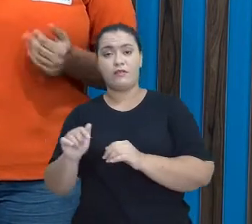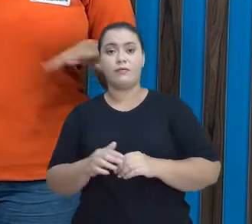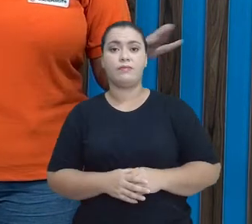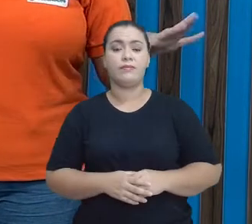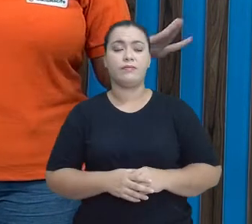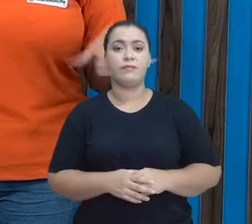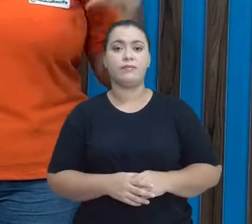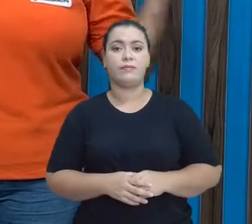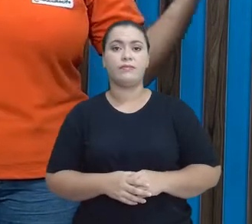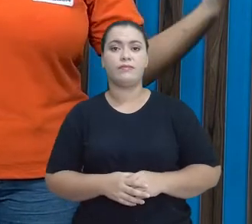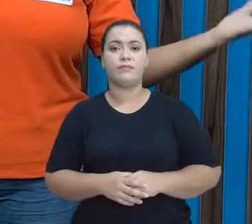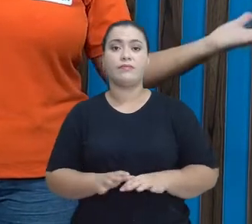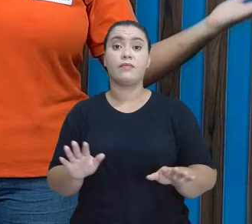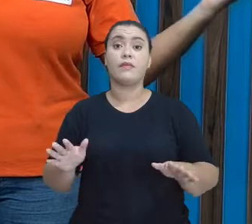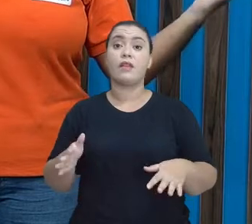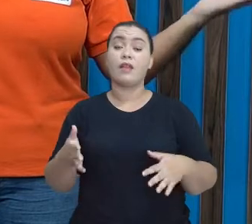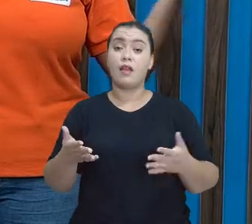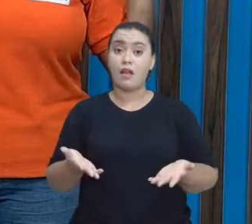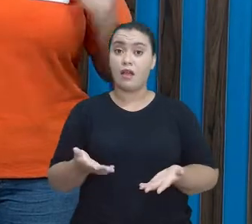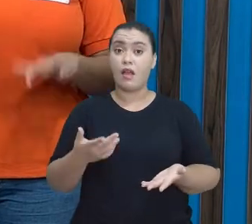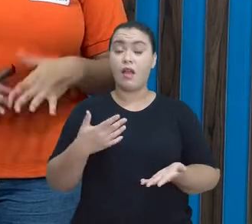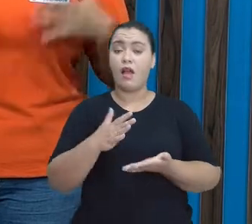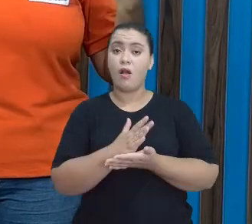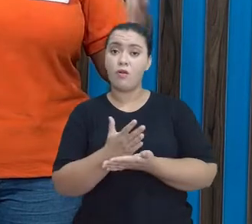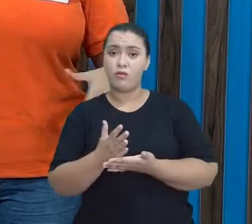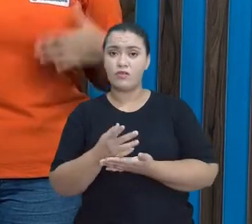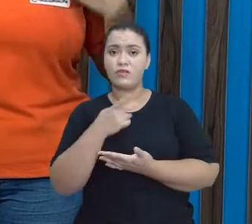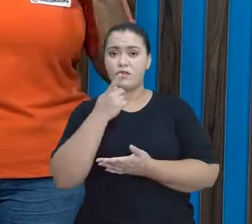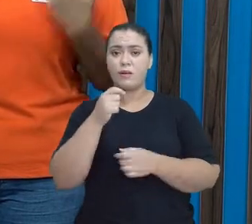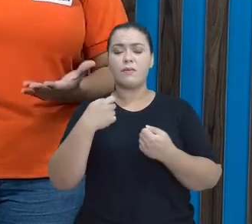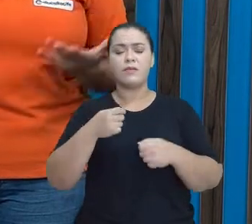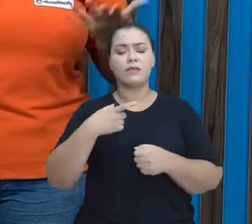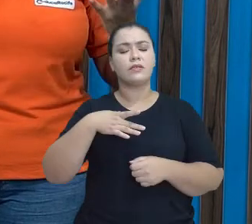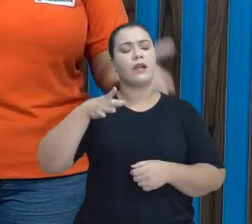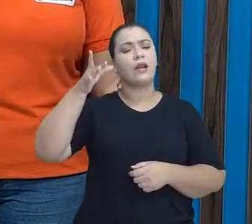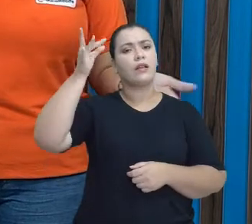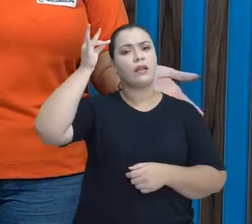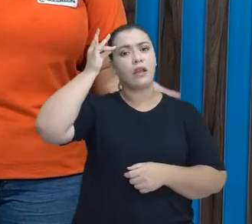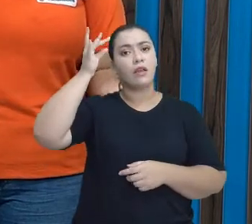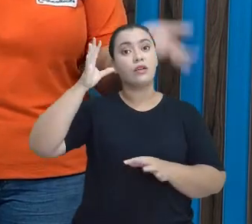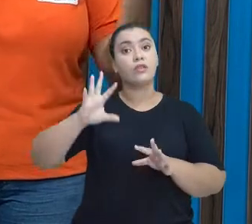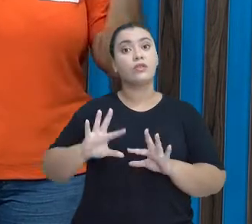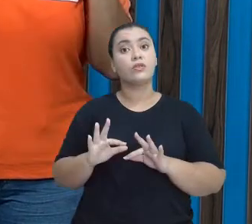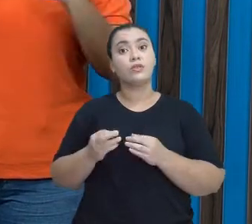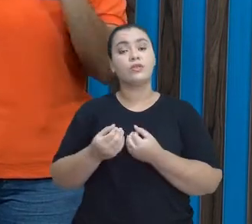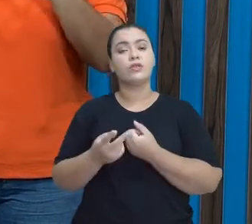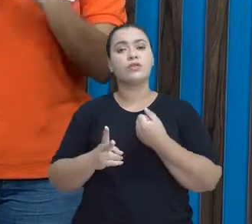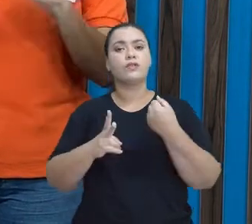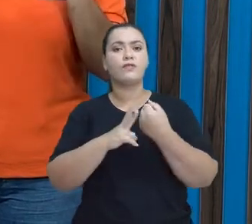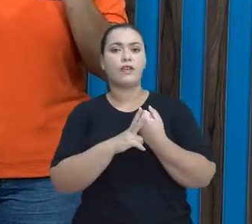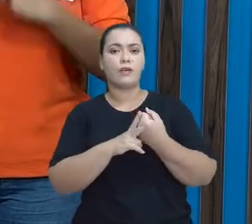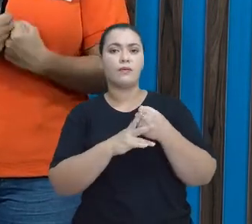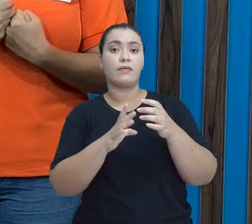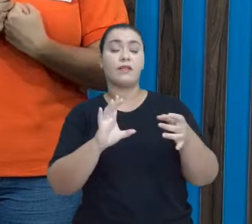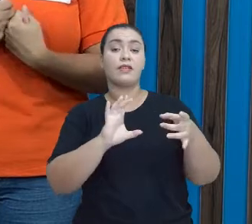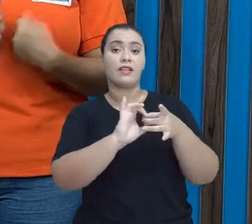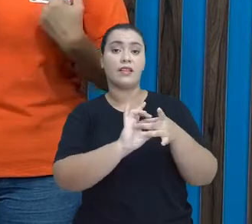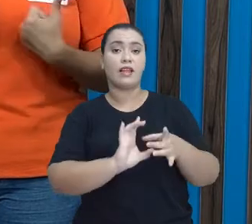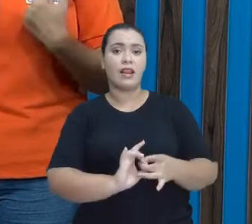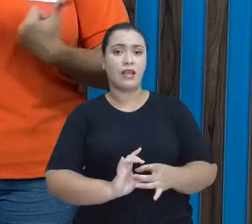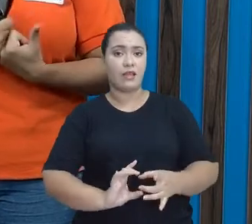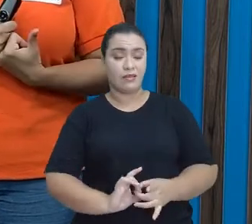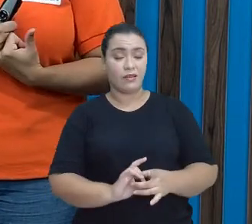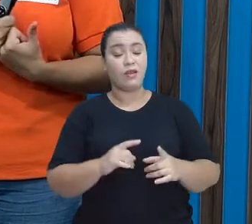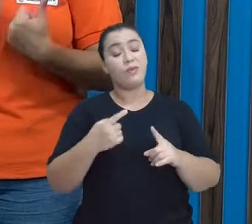vejam. Há quem pregue em decorar todos os verbos de ligação. Tem um problema, tem uma falhinha aí, que